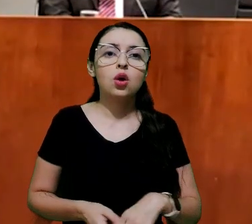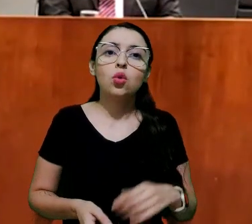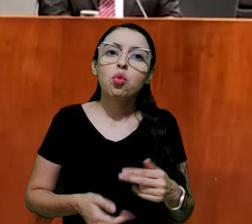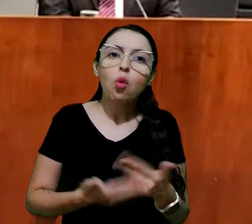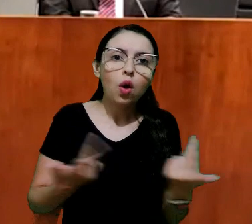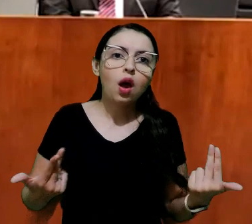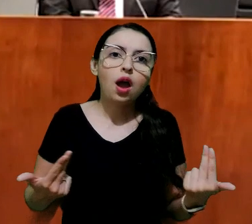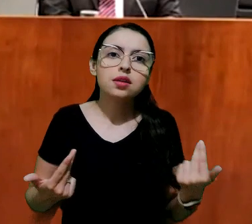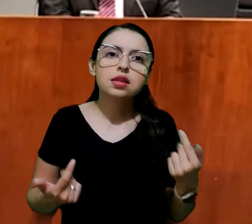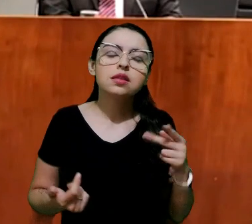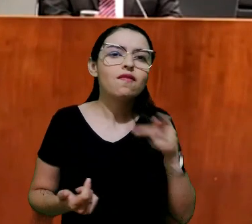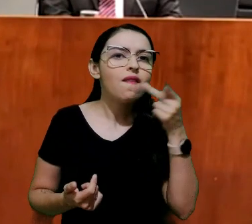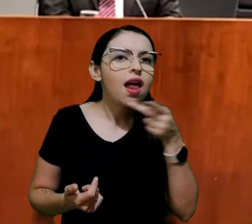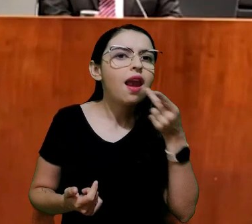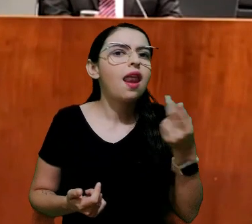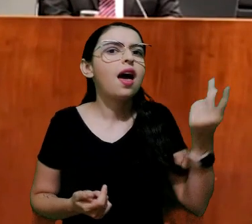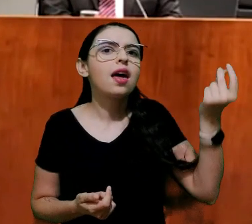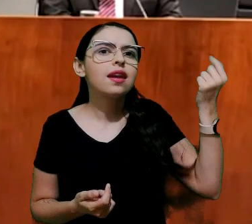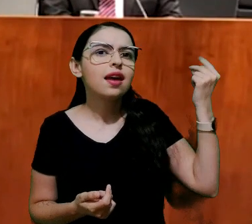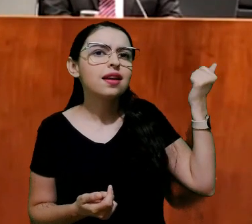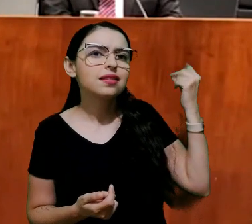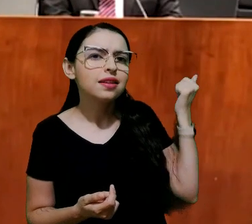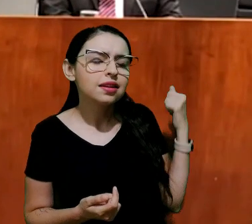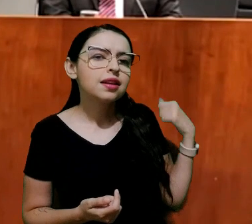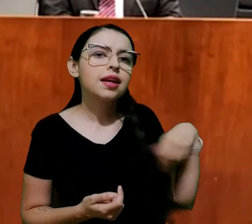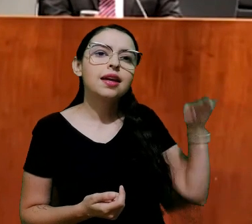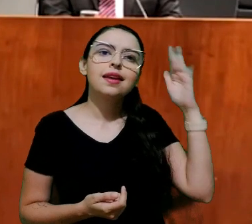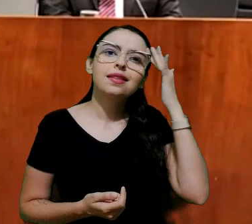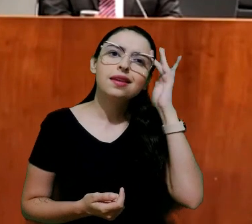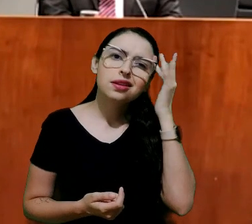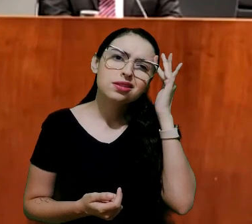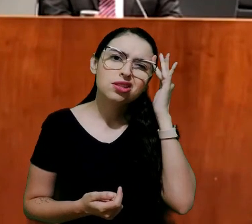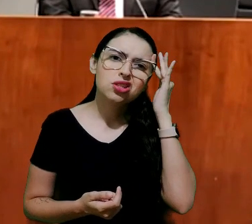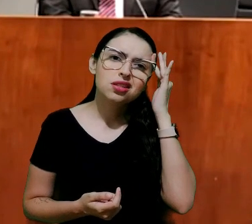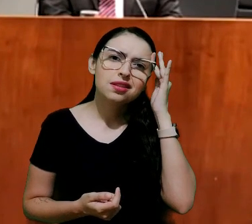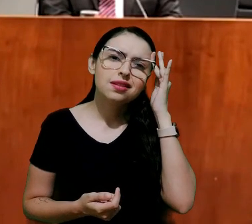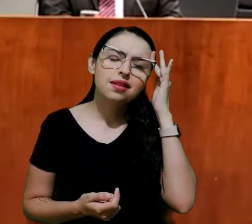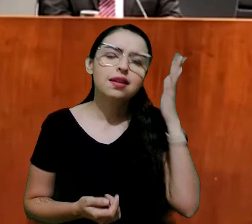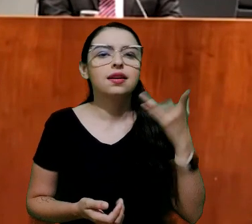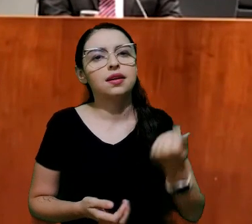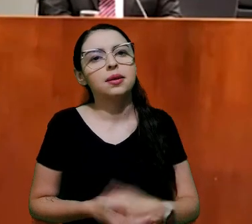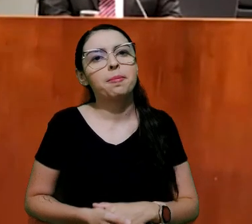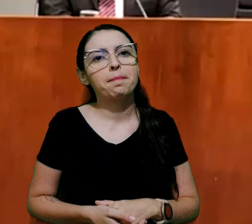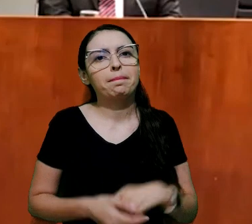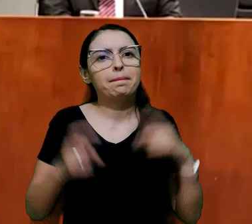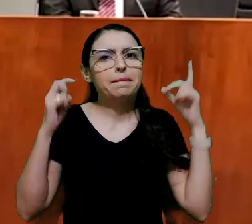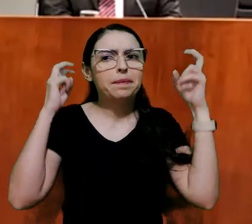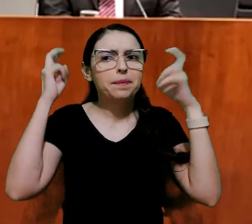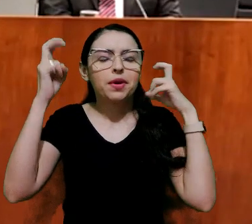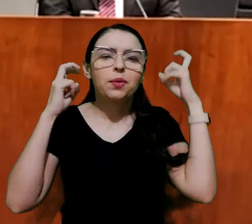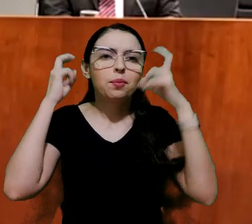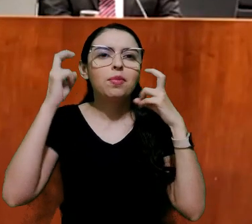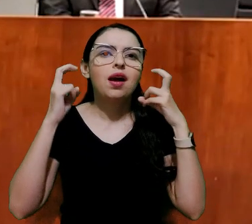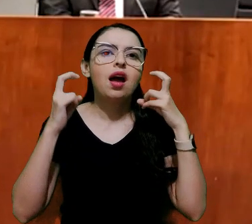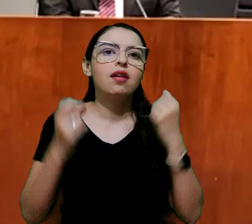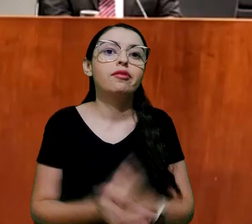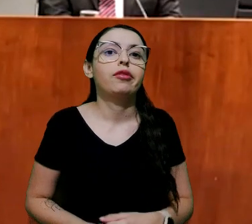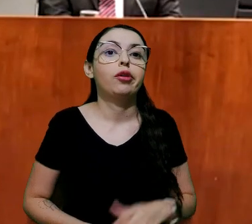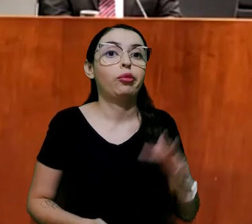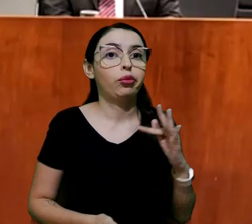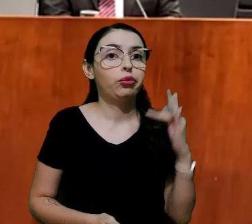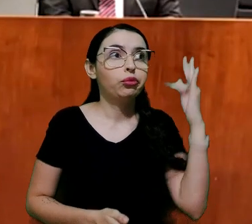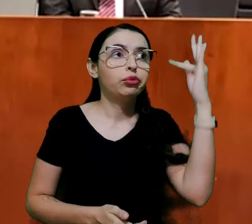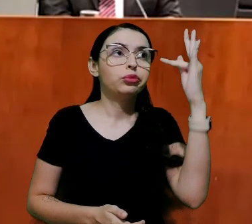sabia e compreendia o sistema de direito civil e se preocupava com a situação do futuro.